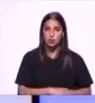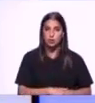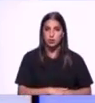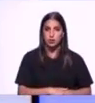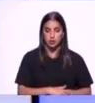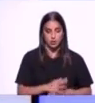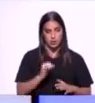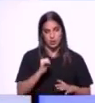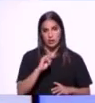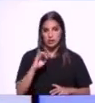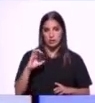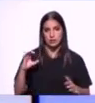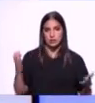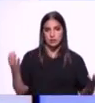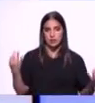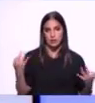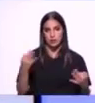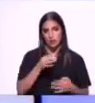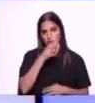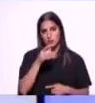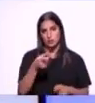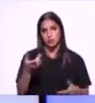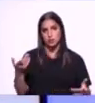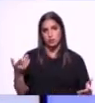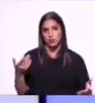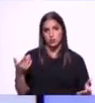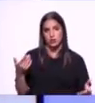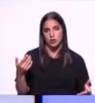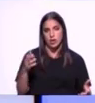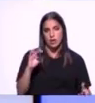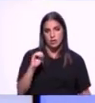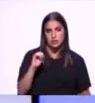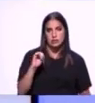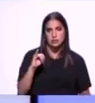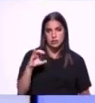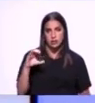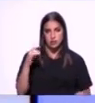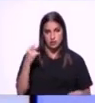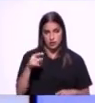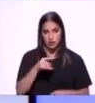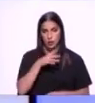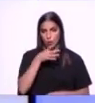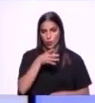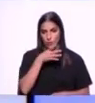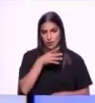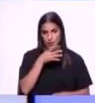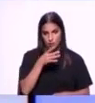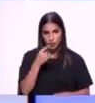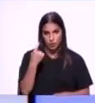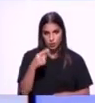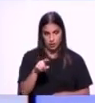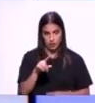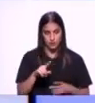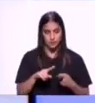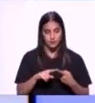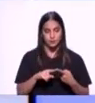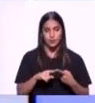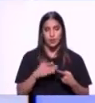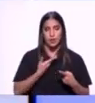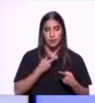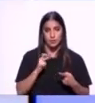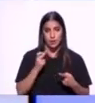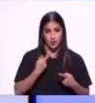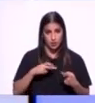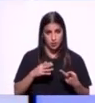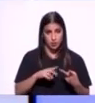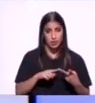SIC, que foi quem anunciou isto, tem nos seus comentadores pretensamente isentos o Sr. David Borges, o